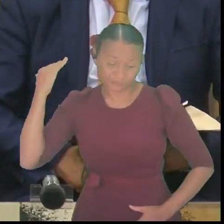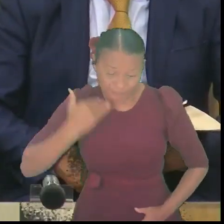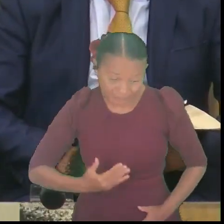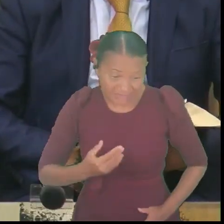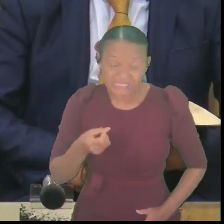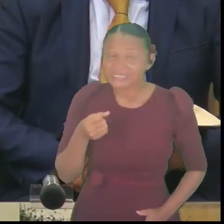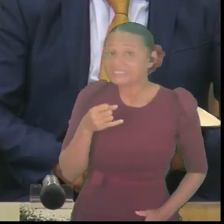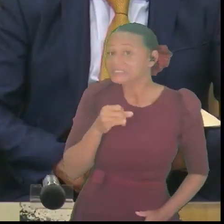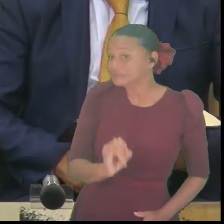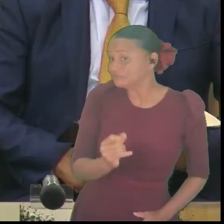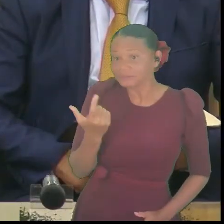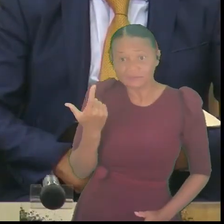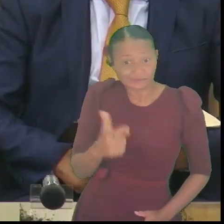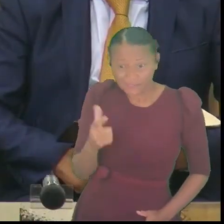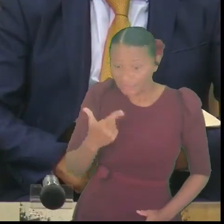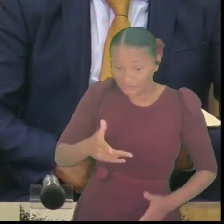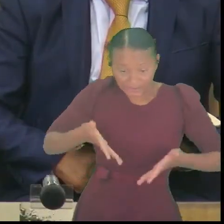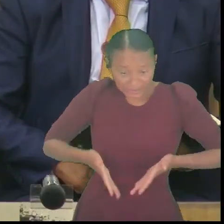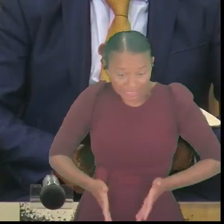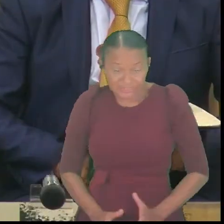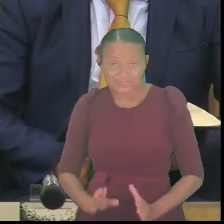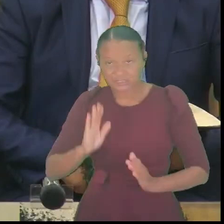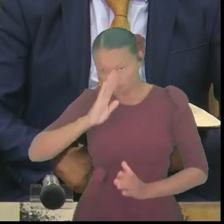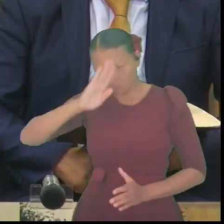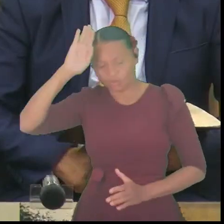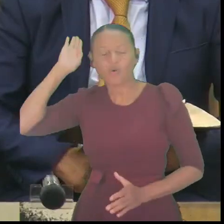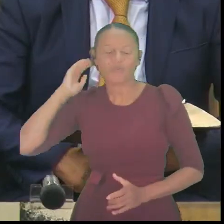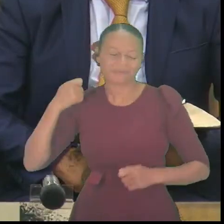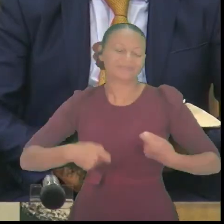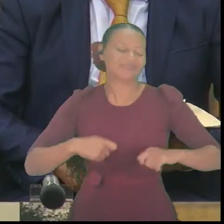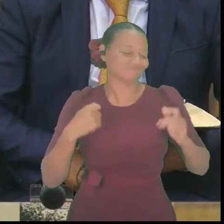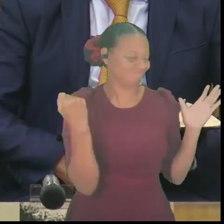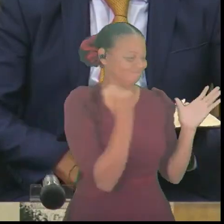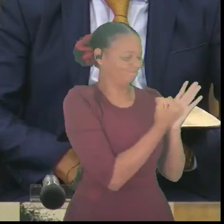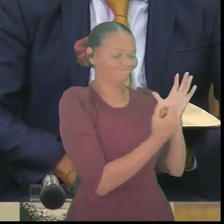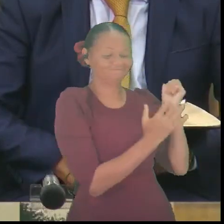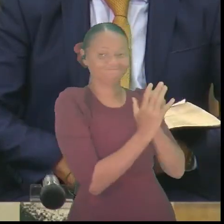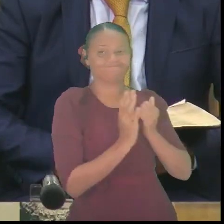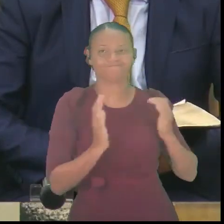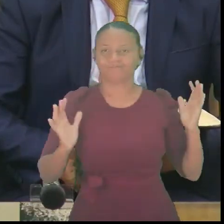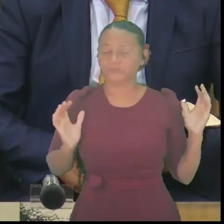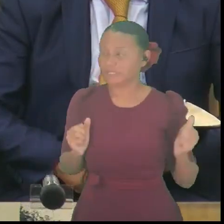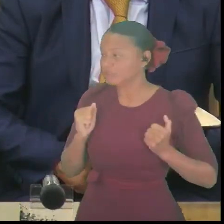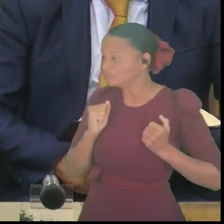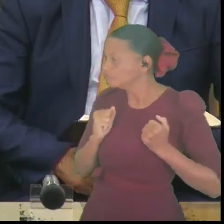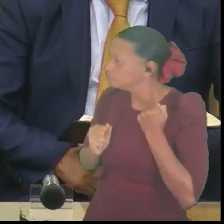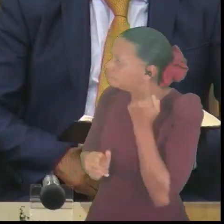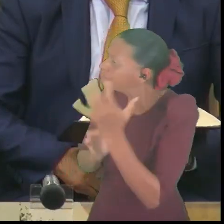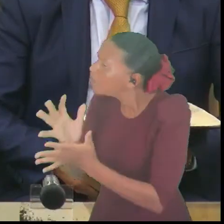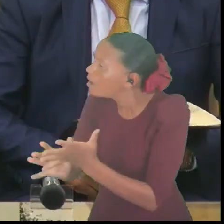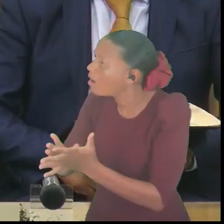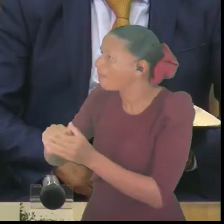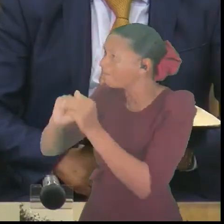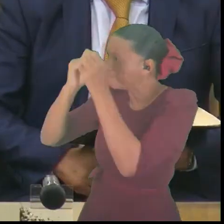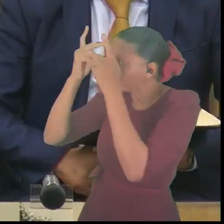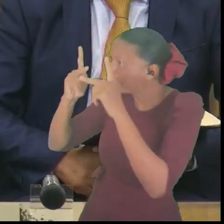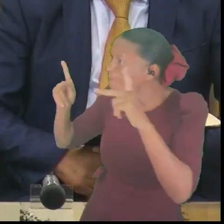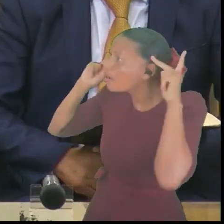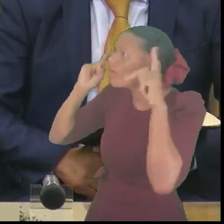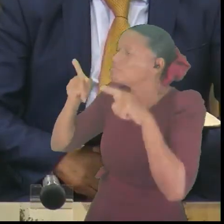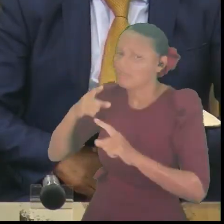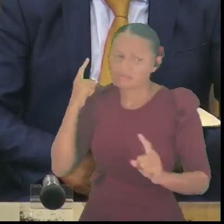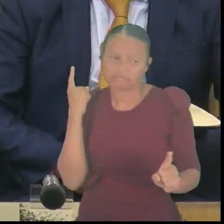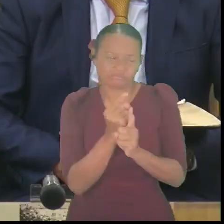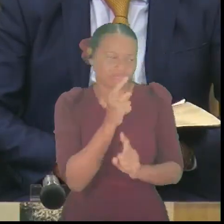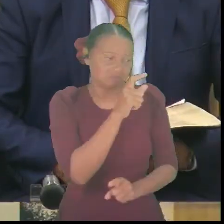fosse um cidadão romano, você seria então crucificado. Chegaram então, disseram a Pilatos que encontraram aquele homem e que